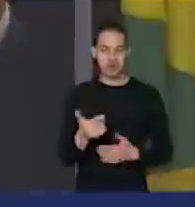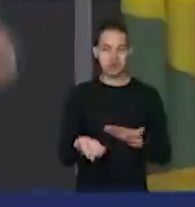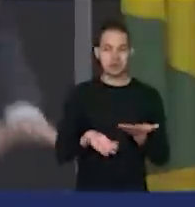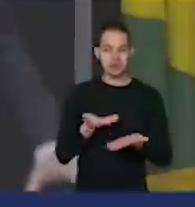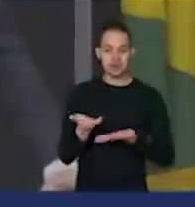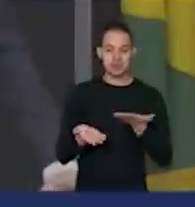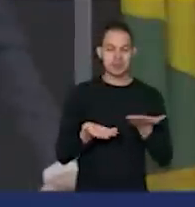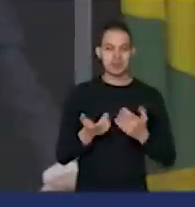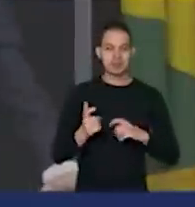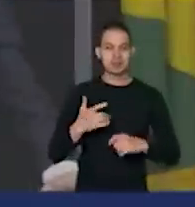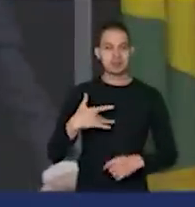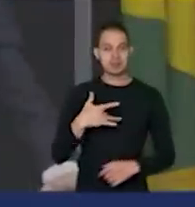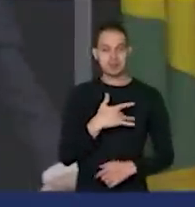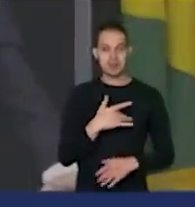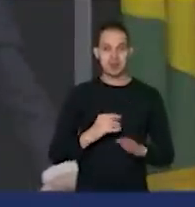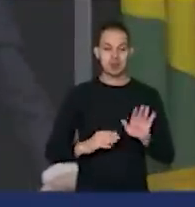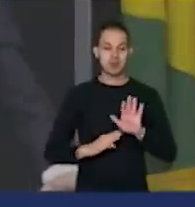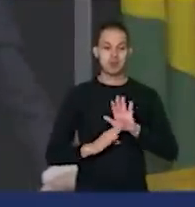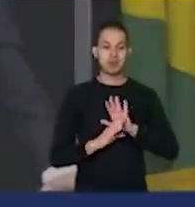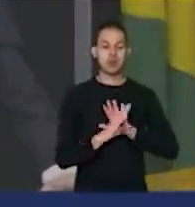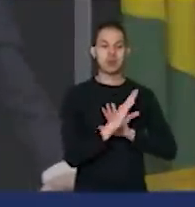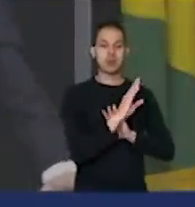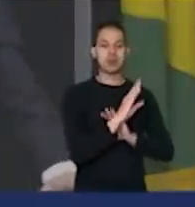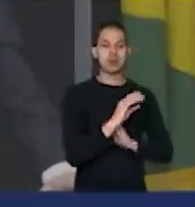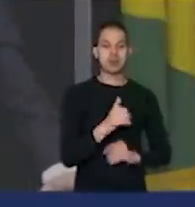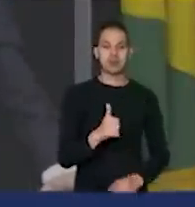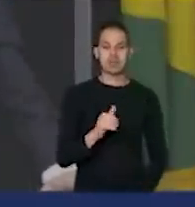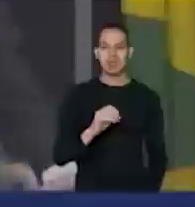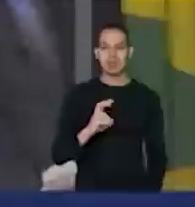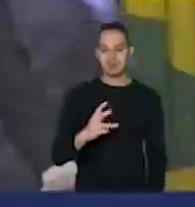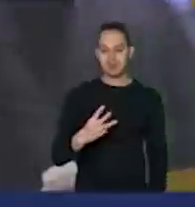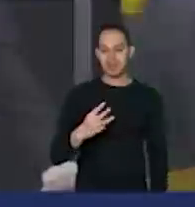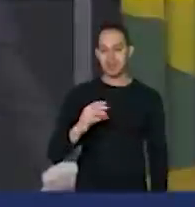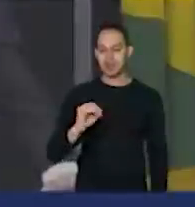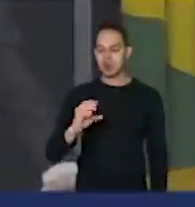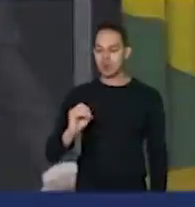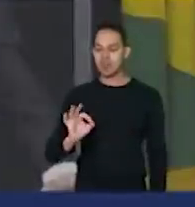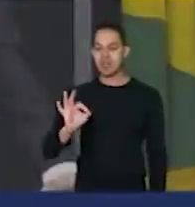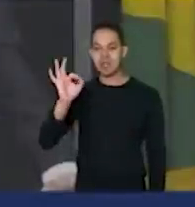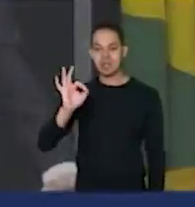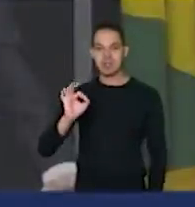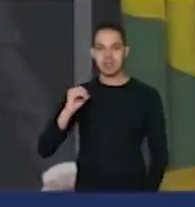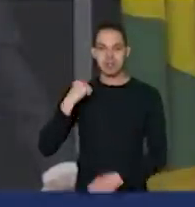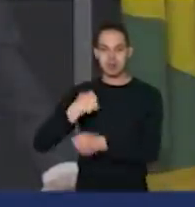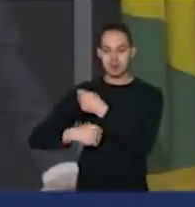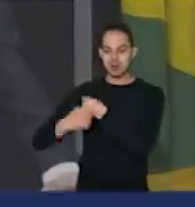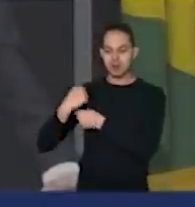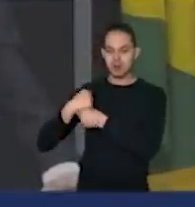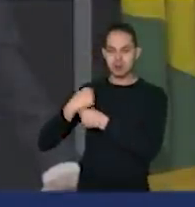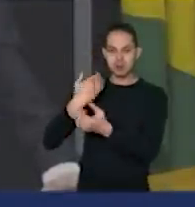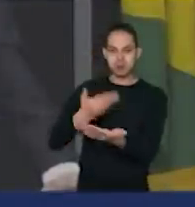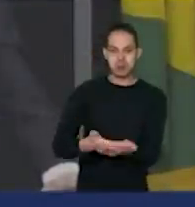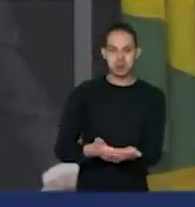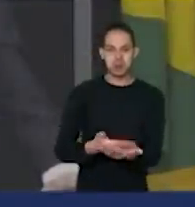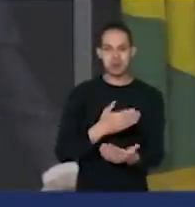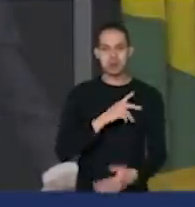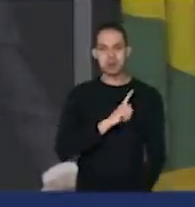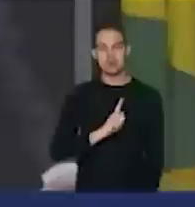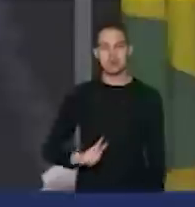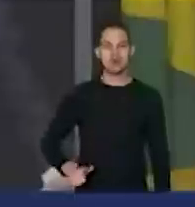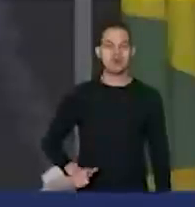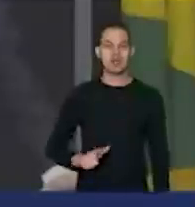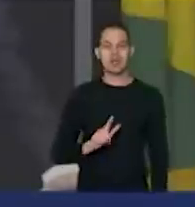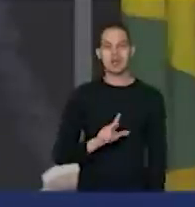que aumentou seus atendimentos de saúde, em 1.300% de um ano para o outro. Governador Luiz Rocha,